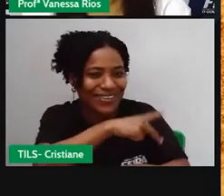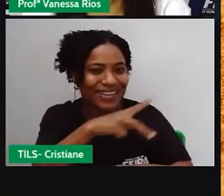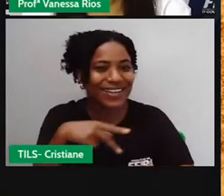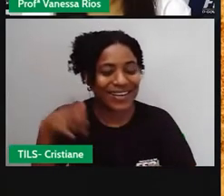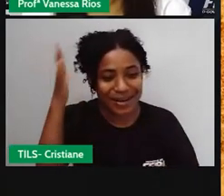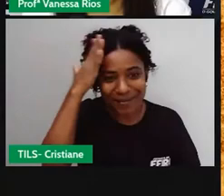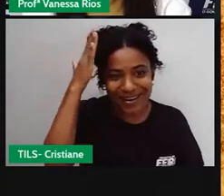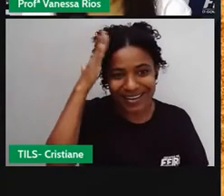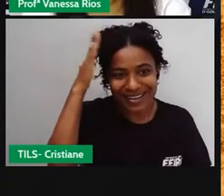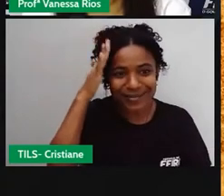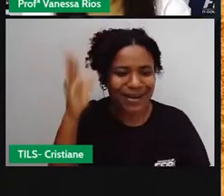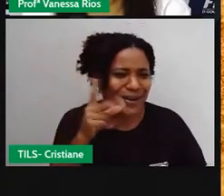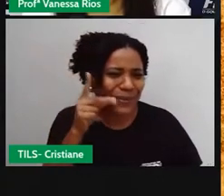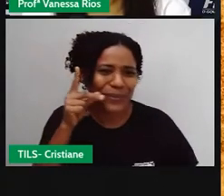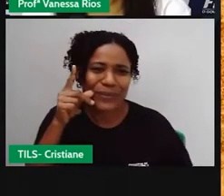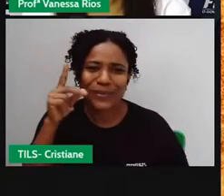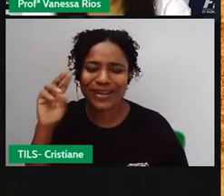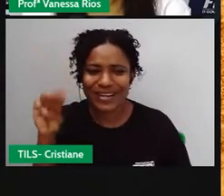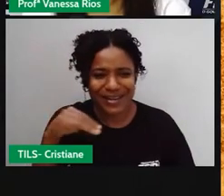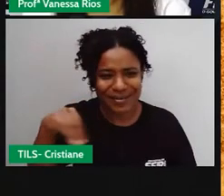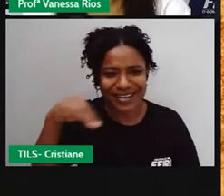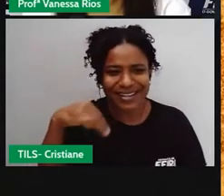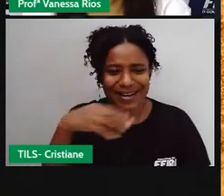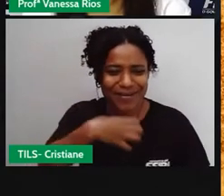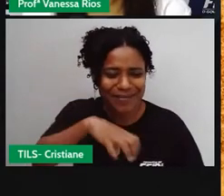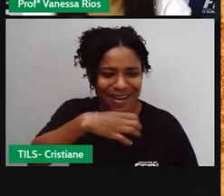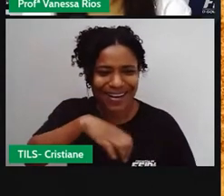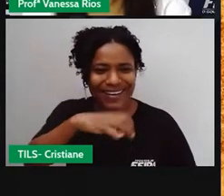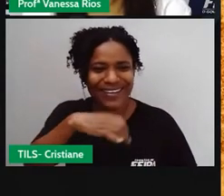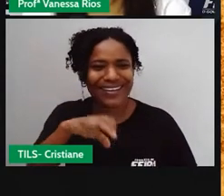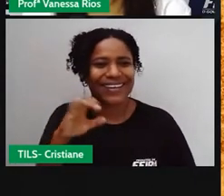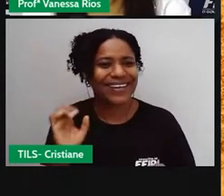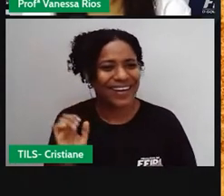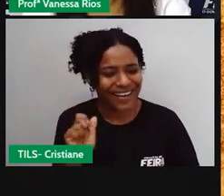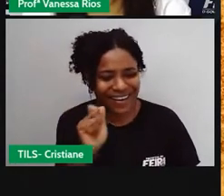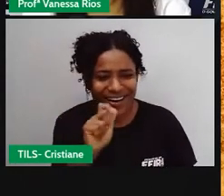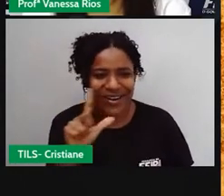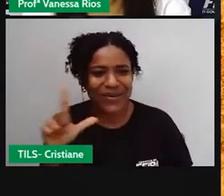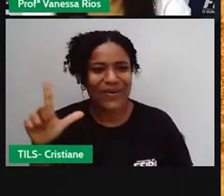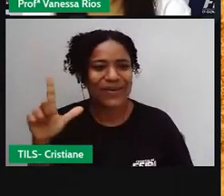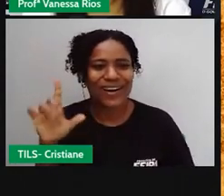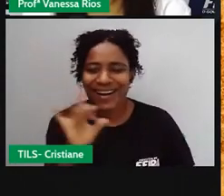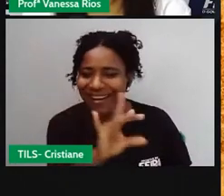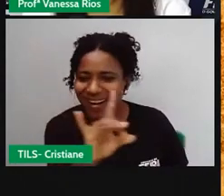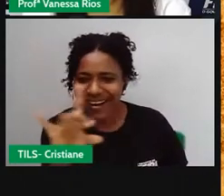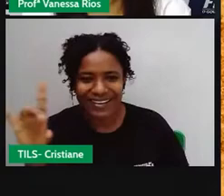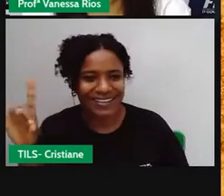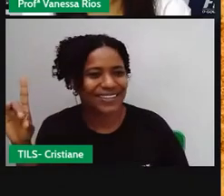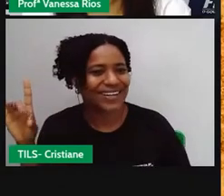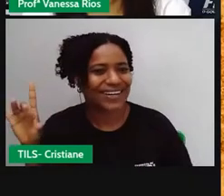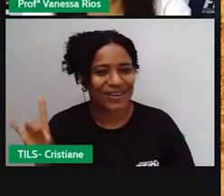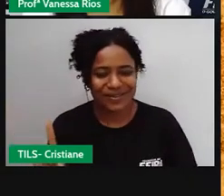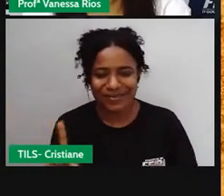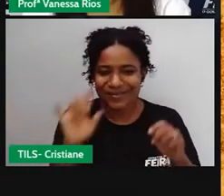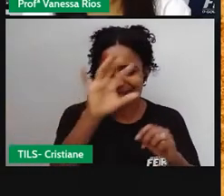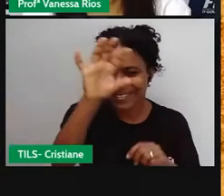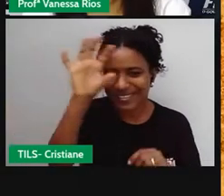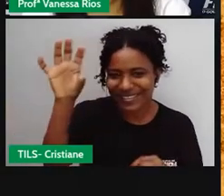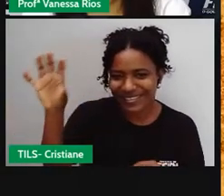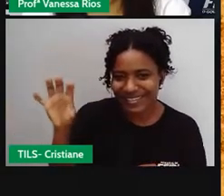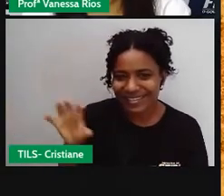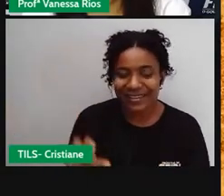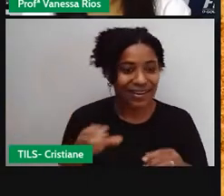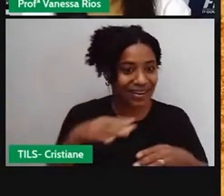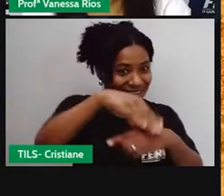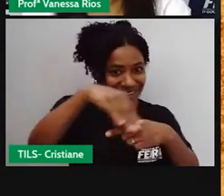Maranhão, Ceará, Bahia e Alagoas, e cada um estado com seu jeitinho voltou. Joãozinho achou seu